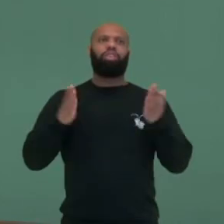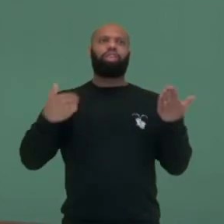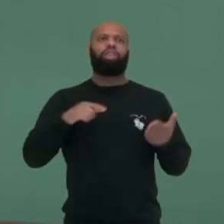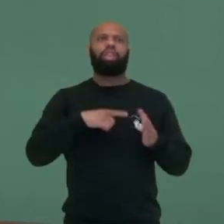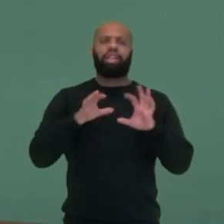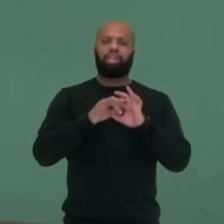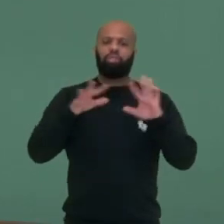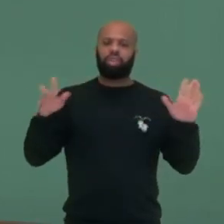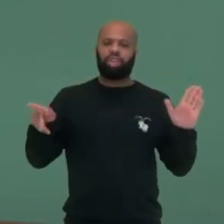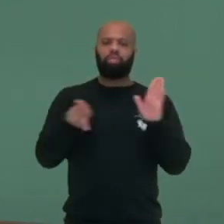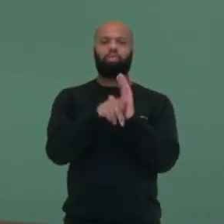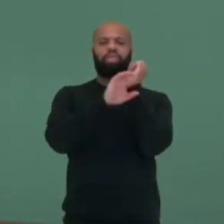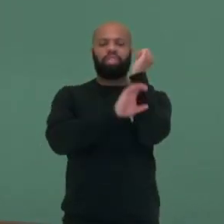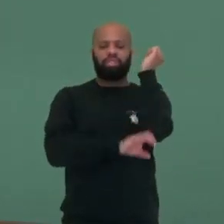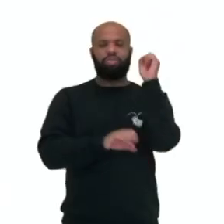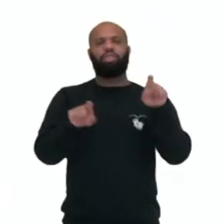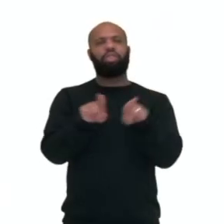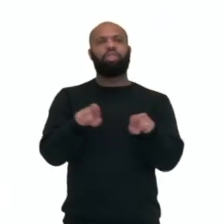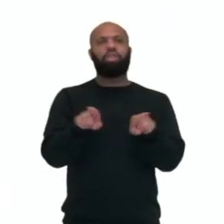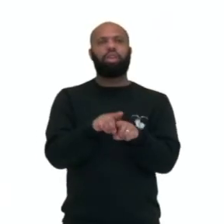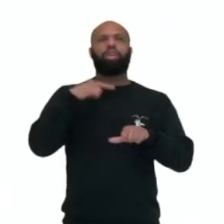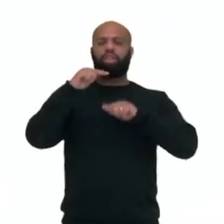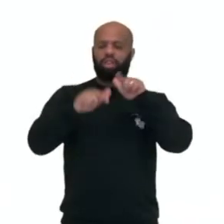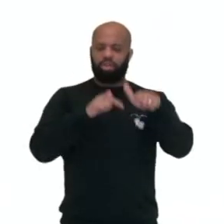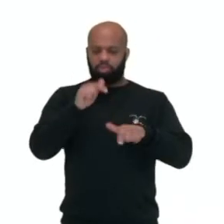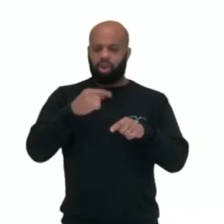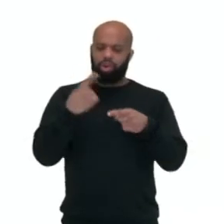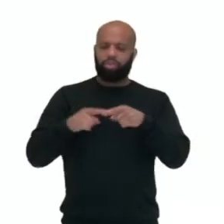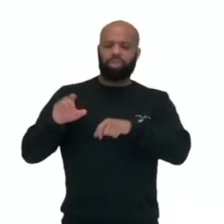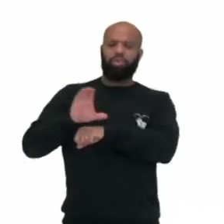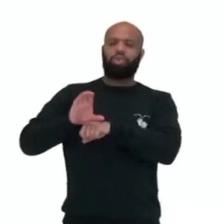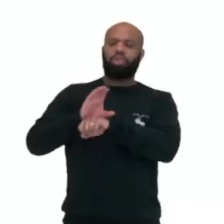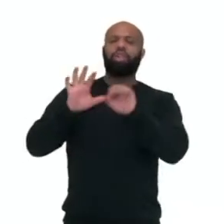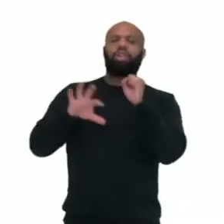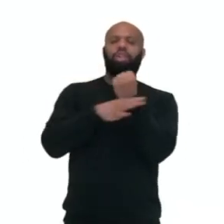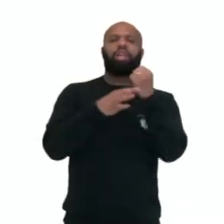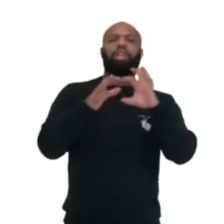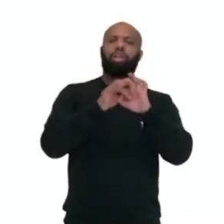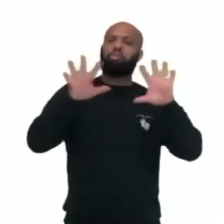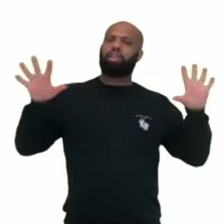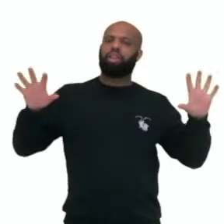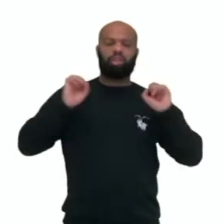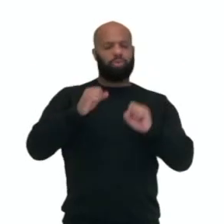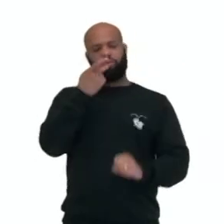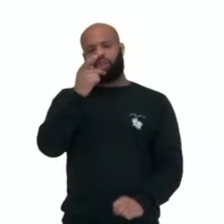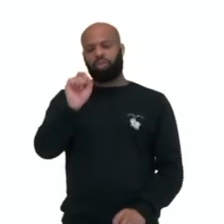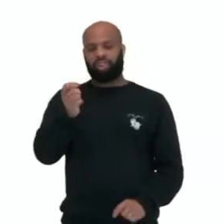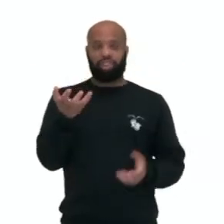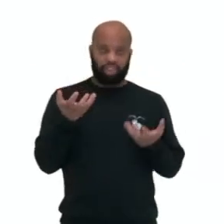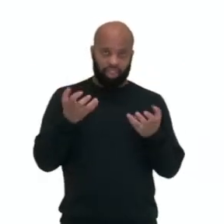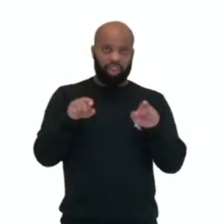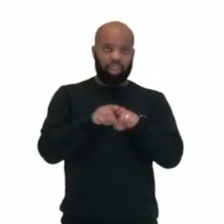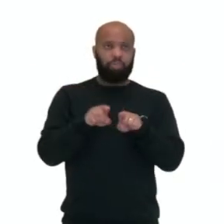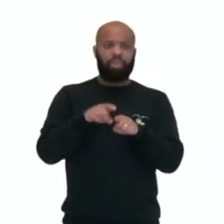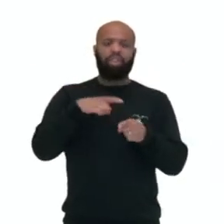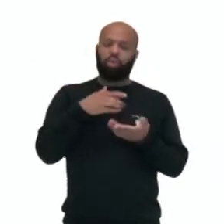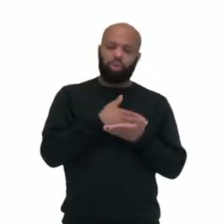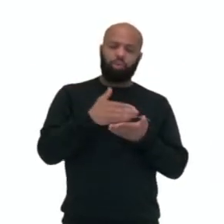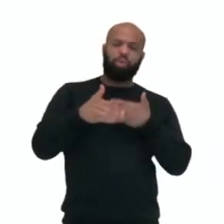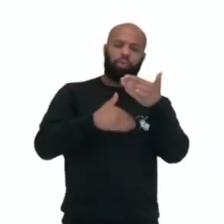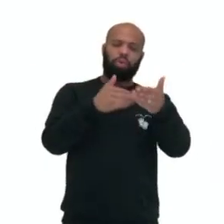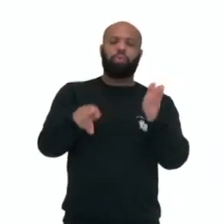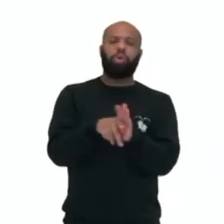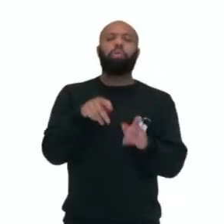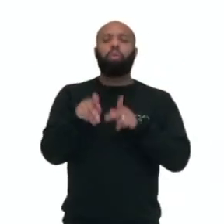liberdades civis e o trabalho. A Constituição garantiu liberdade de expressão, iniciativa popular para a proposição